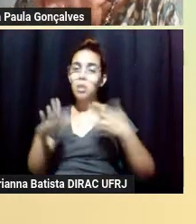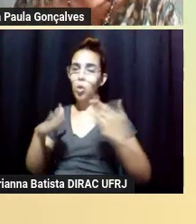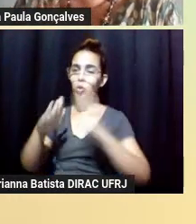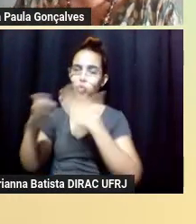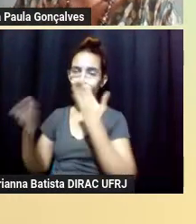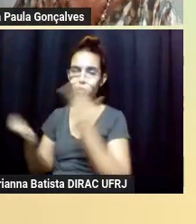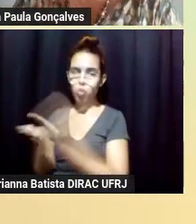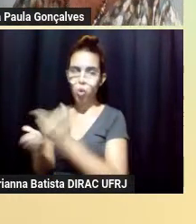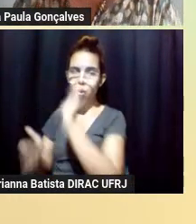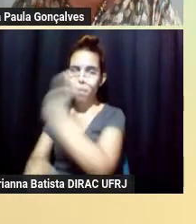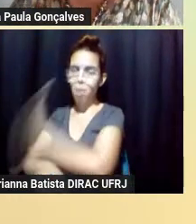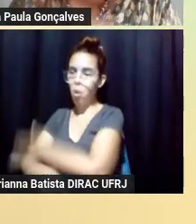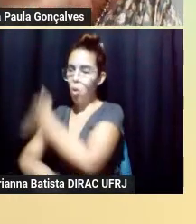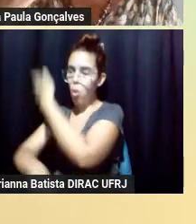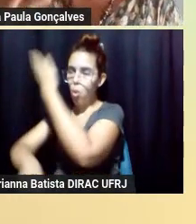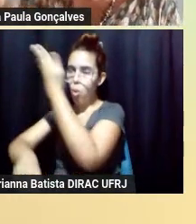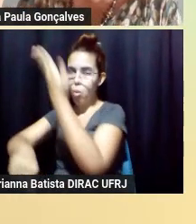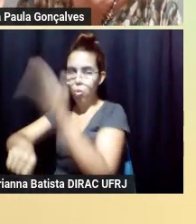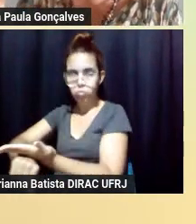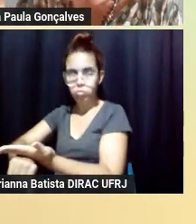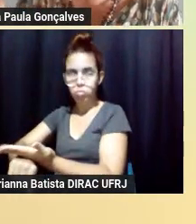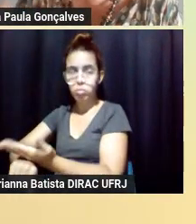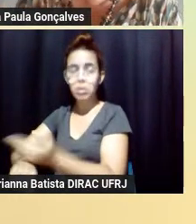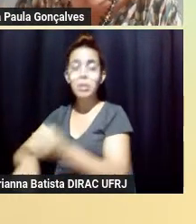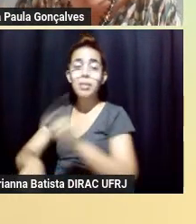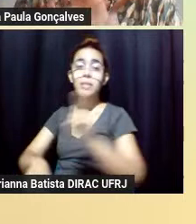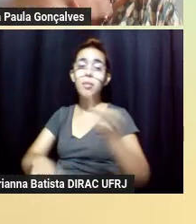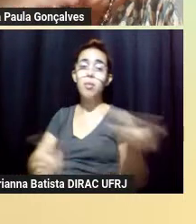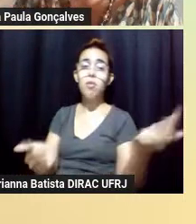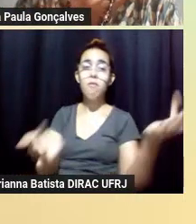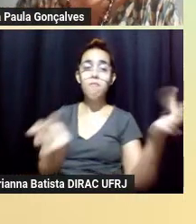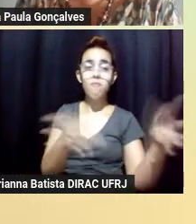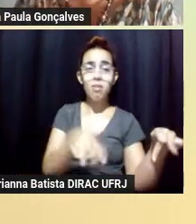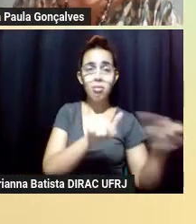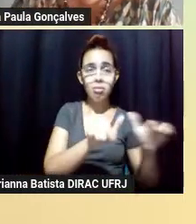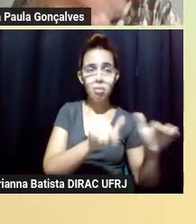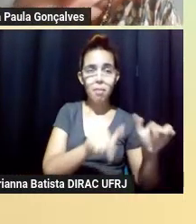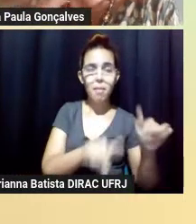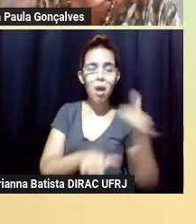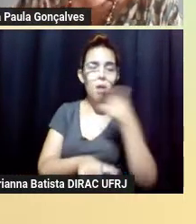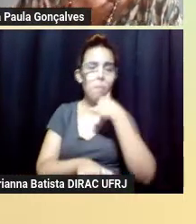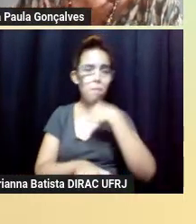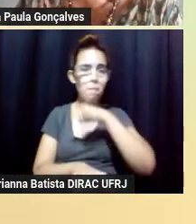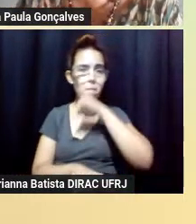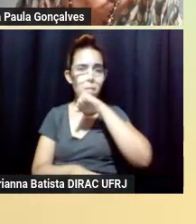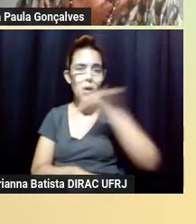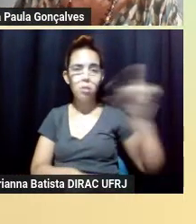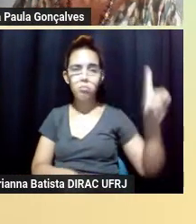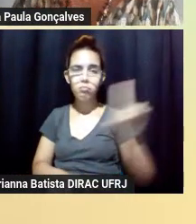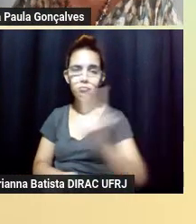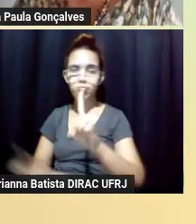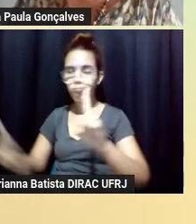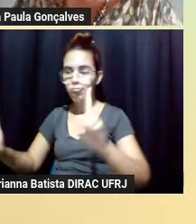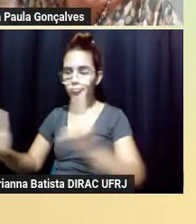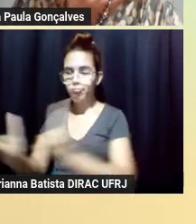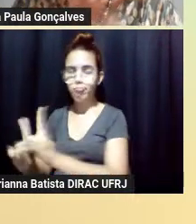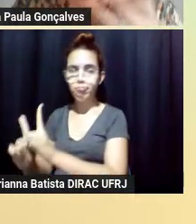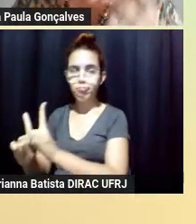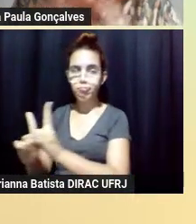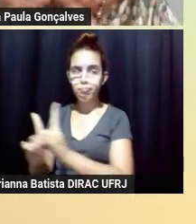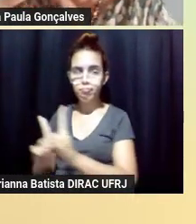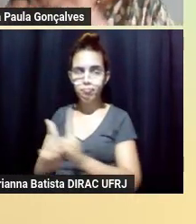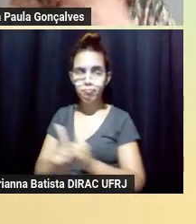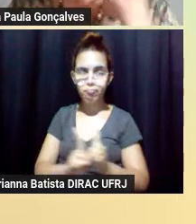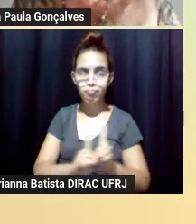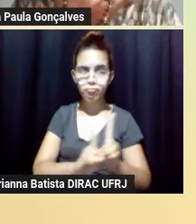peguei o finalzinho, e aí participo de um sorteio, entro uma das melhores escolas públicas do meu bairro, e a minha mãe começa a